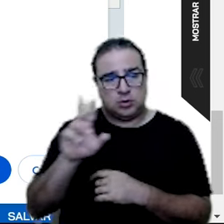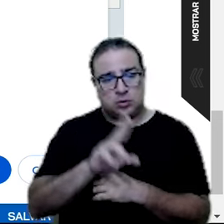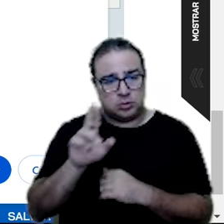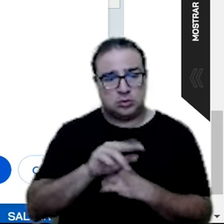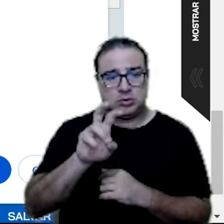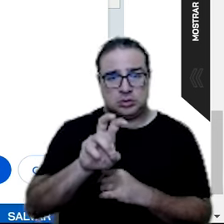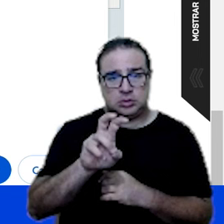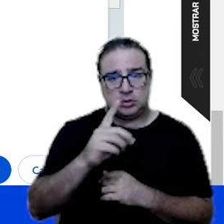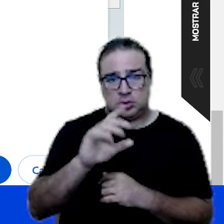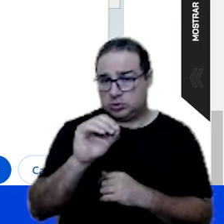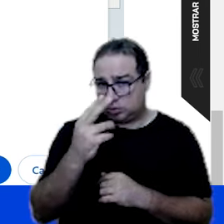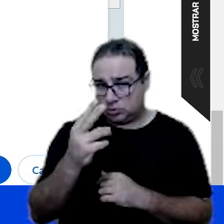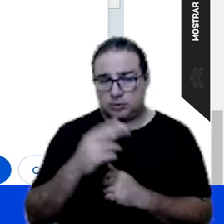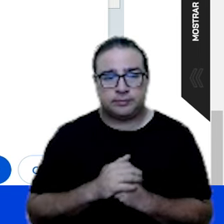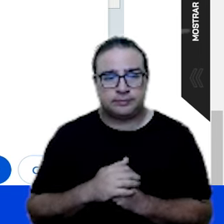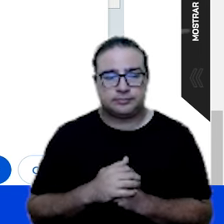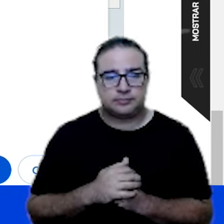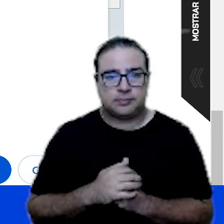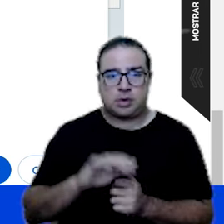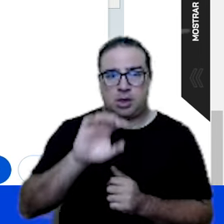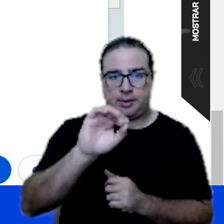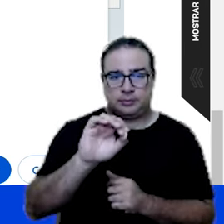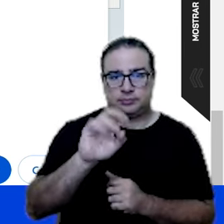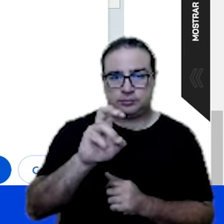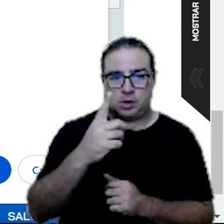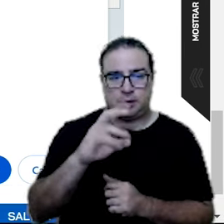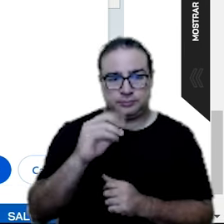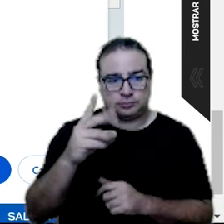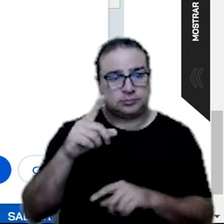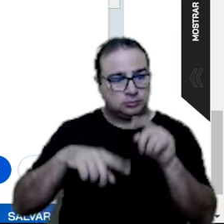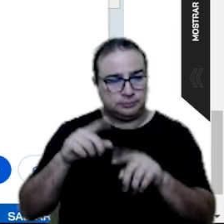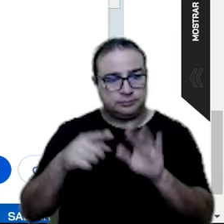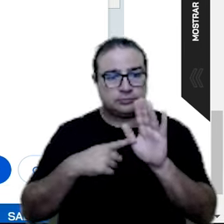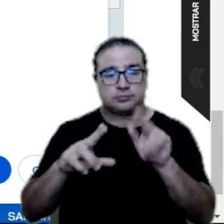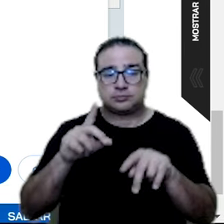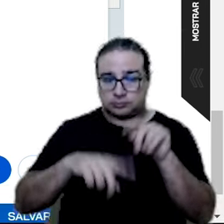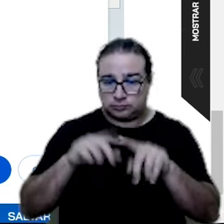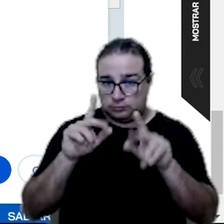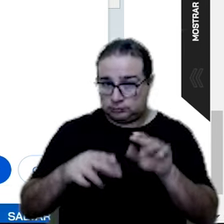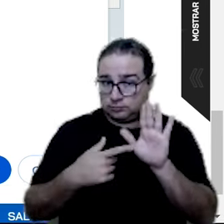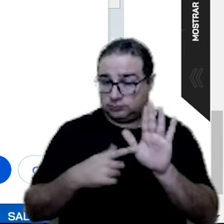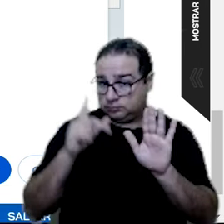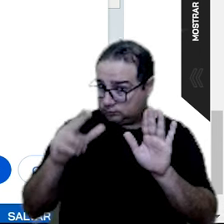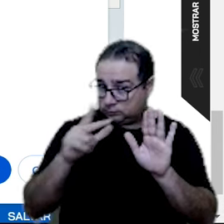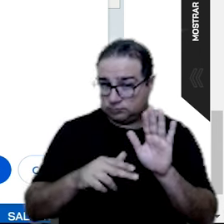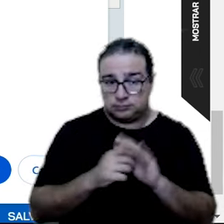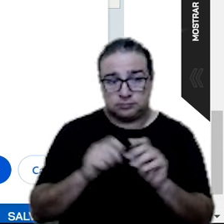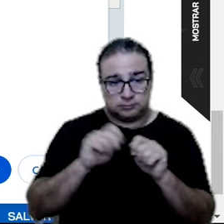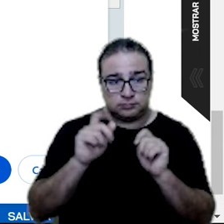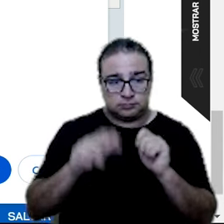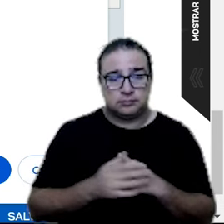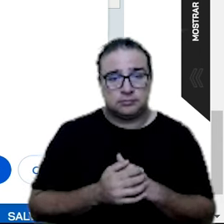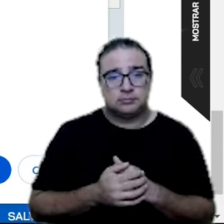então quando eu usei 5102 5102 para esse produto o mesmo produto ó repara ou seja dá